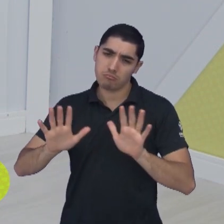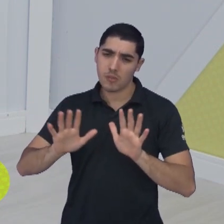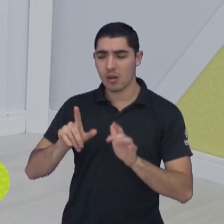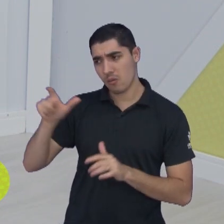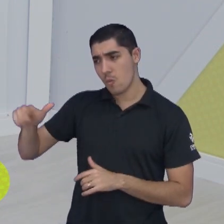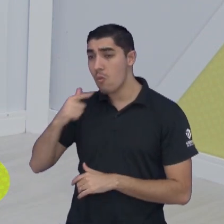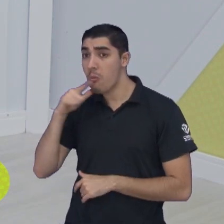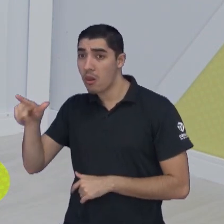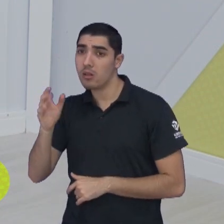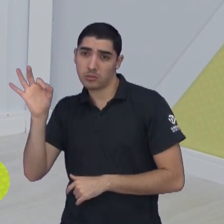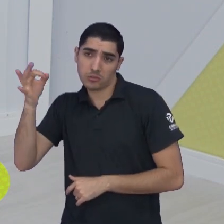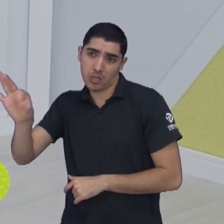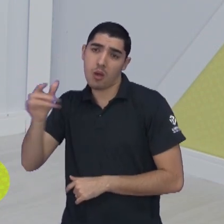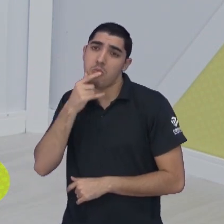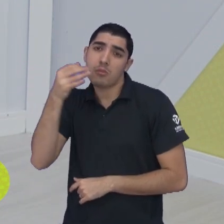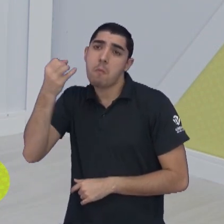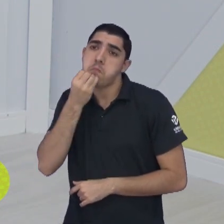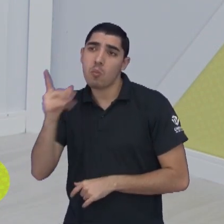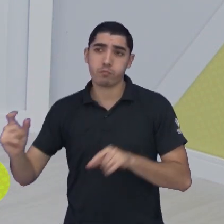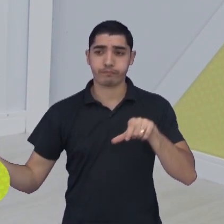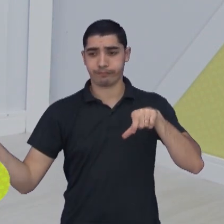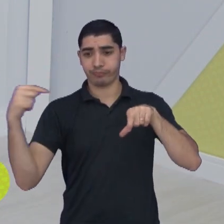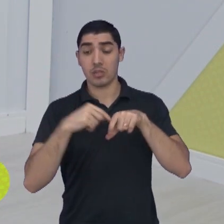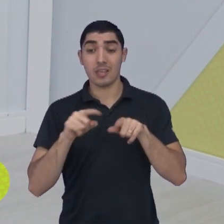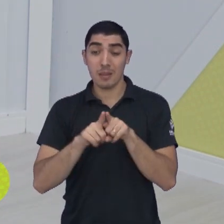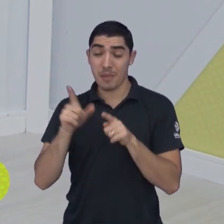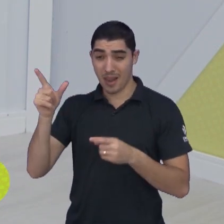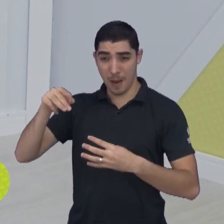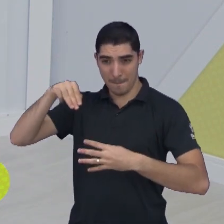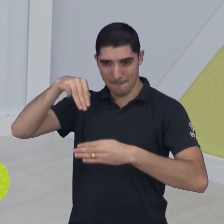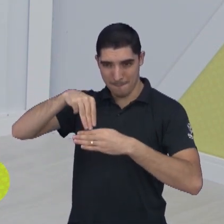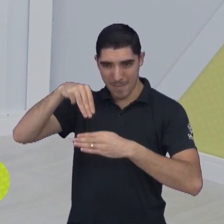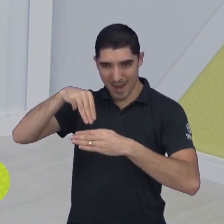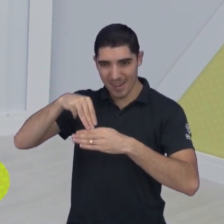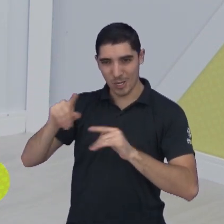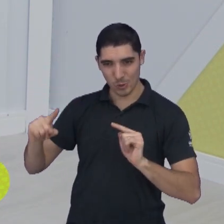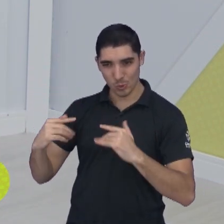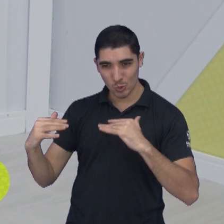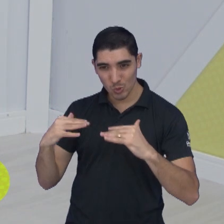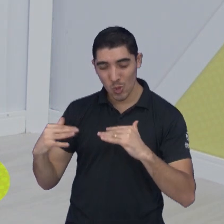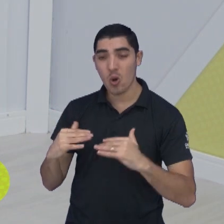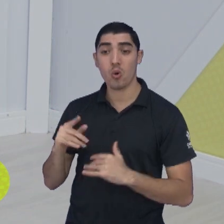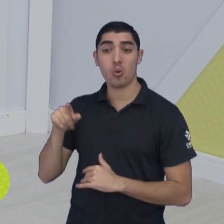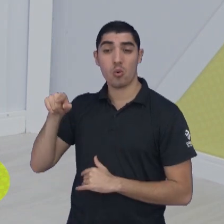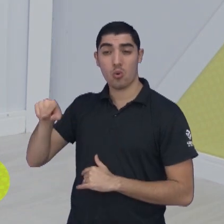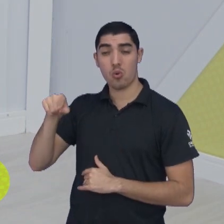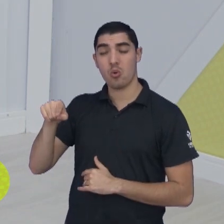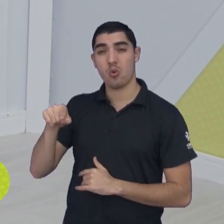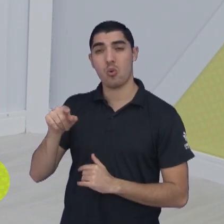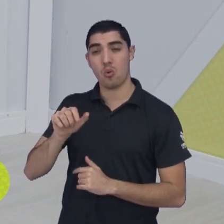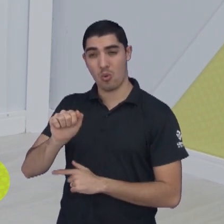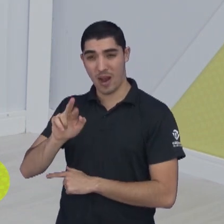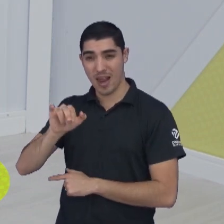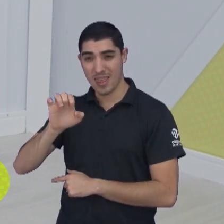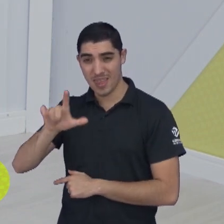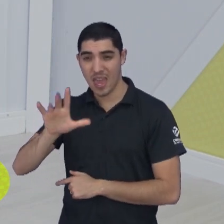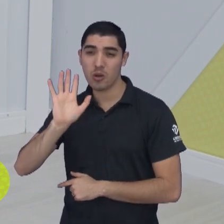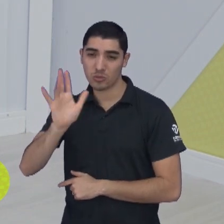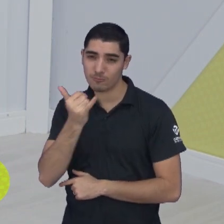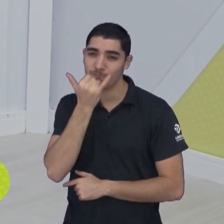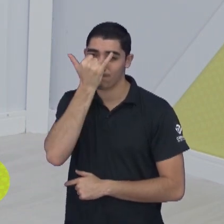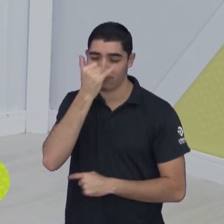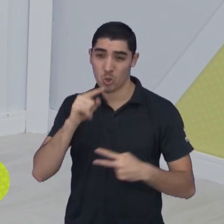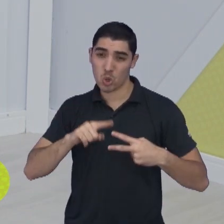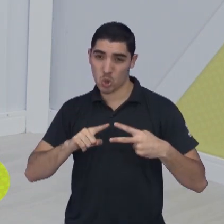equipe do Maringá, né? No primeiro, que era uma bola defensável, e o segundo ele acabou saindo mal, quando é que ele vai e não vai. O Ariel, você acha que poderia